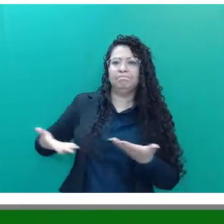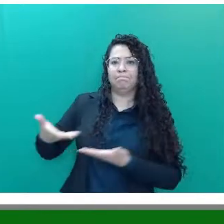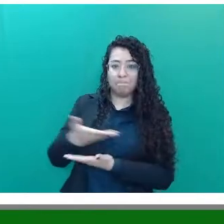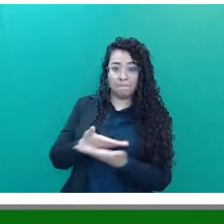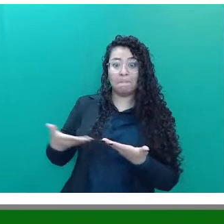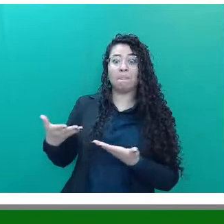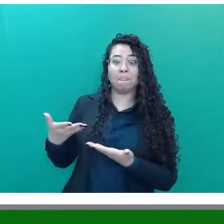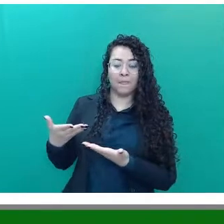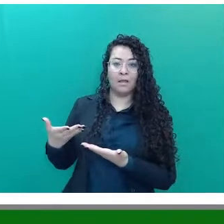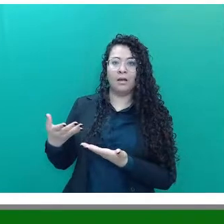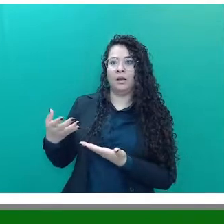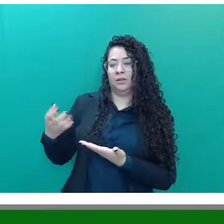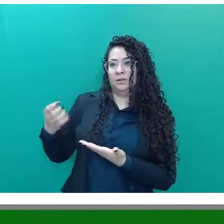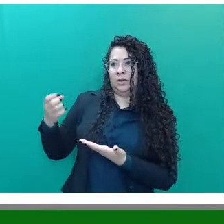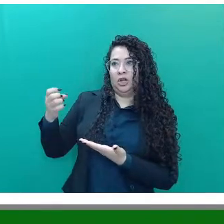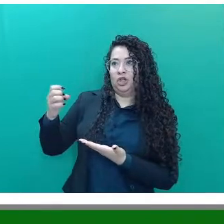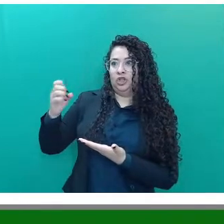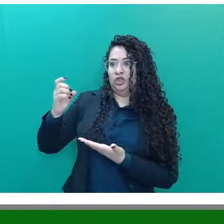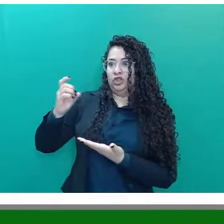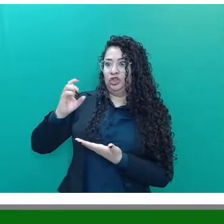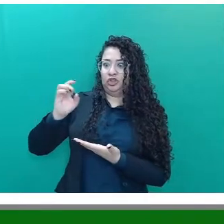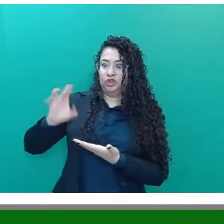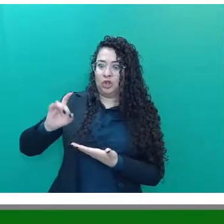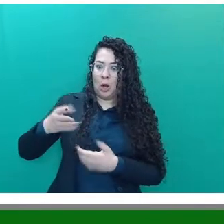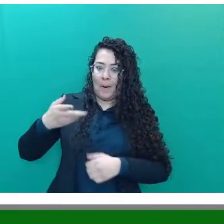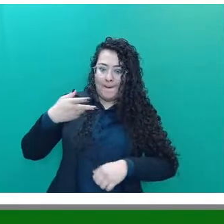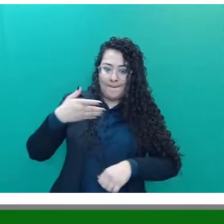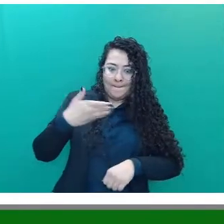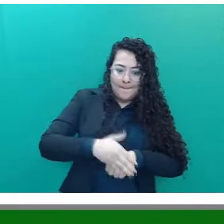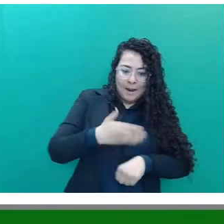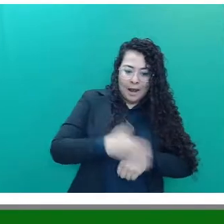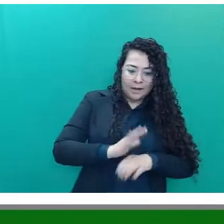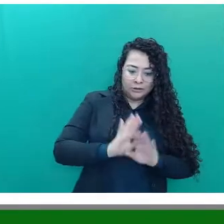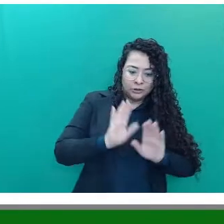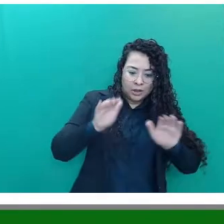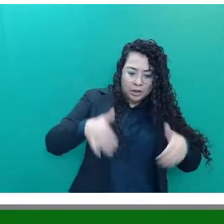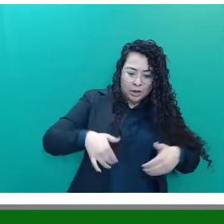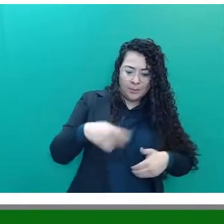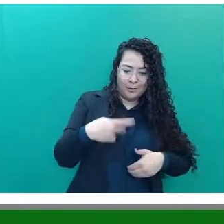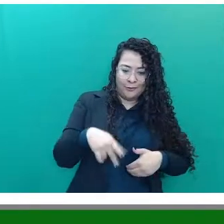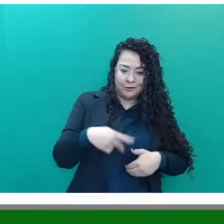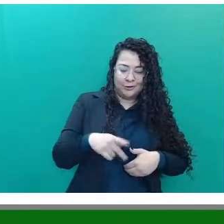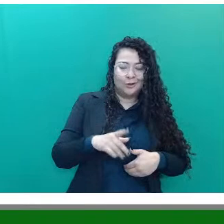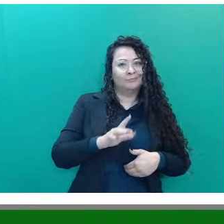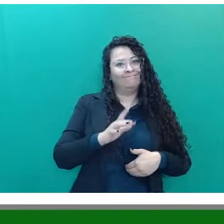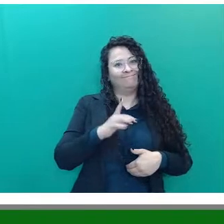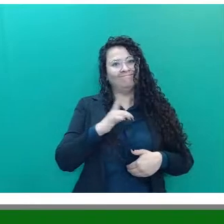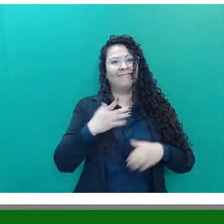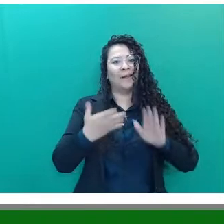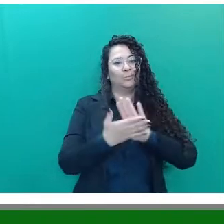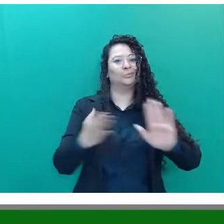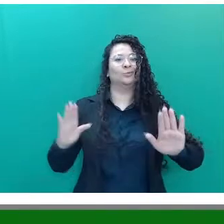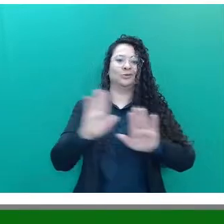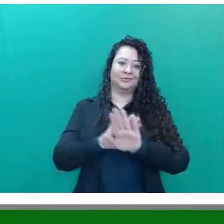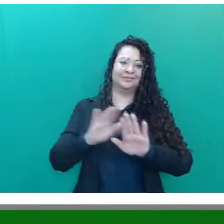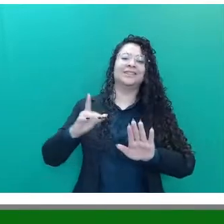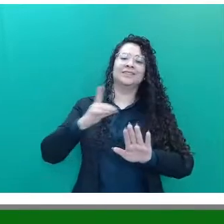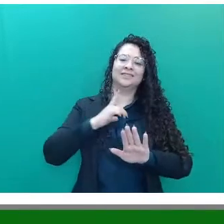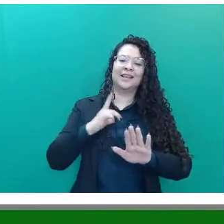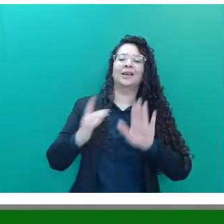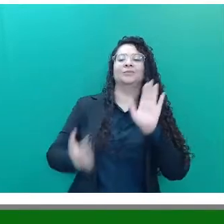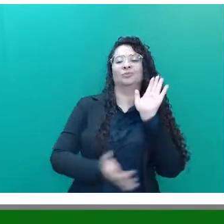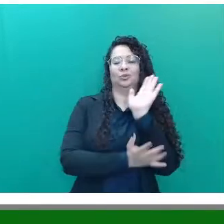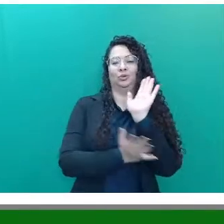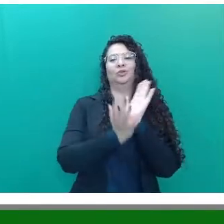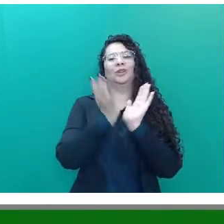extra-documental da prática do professor, tem toda uma burocracia aí. Então, acho que é importante você sinalizar de